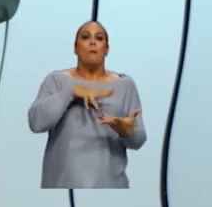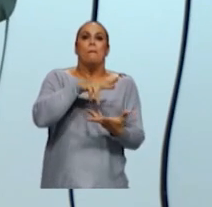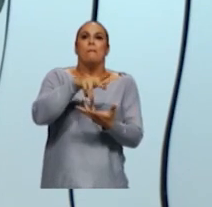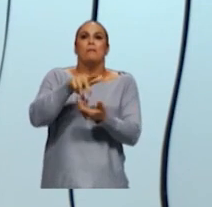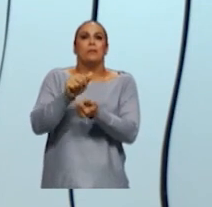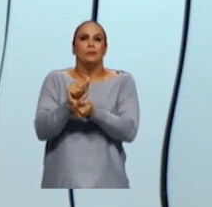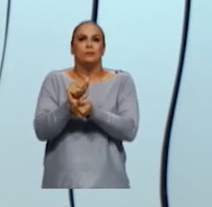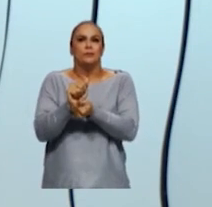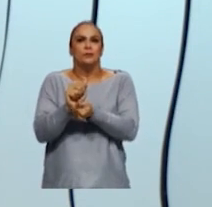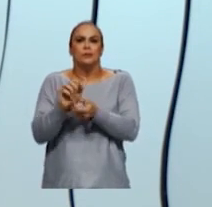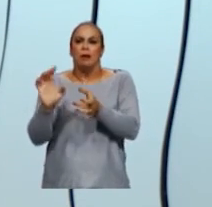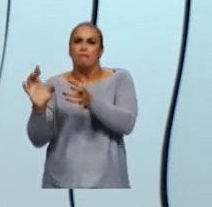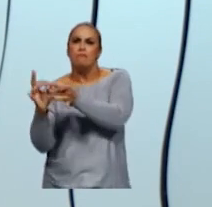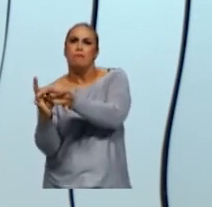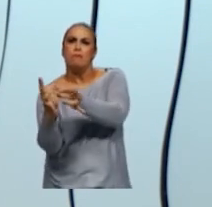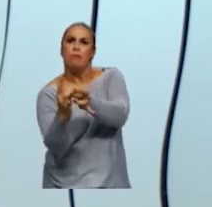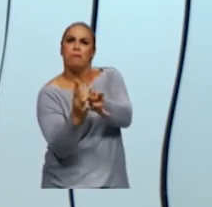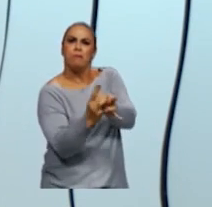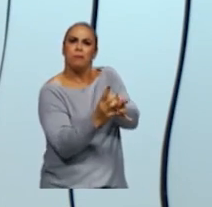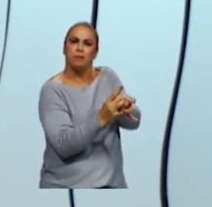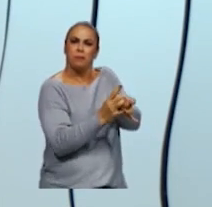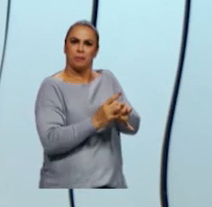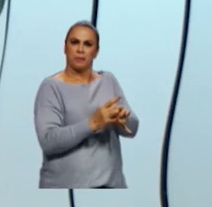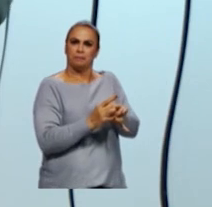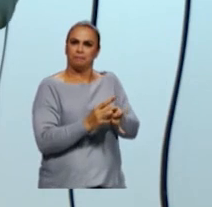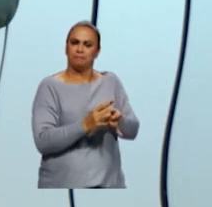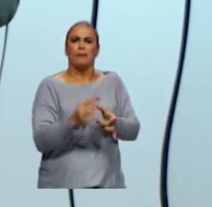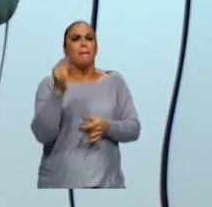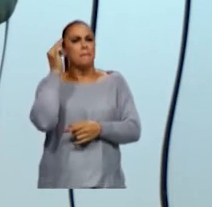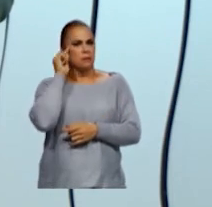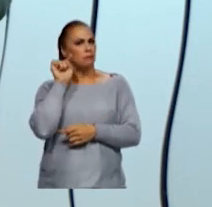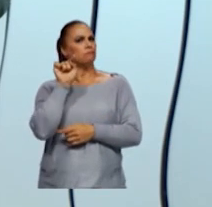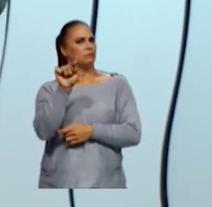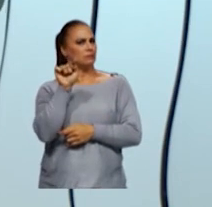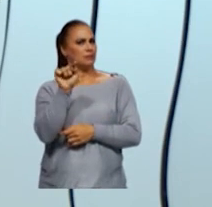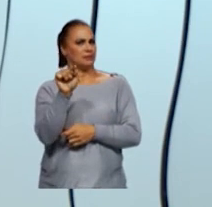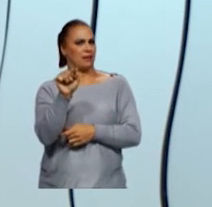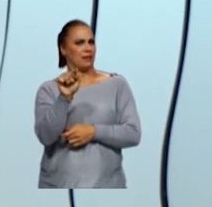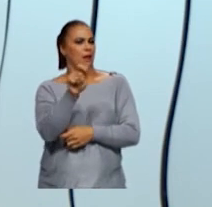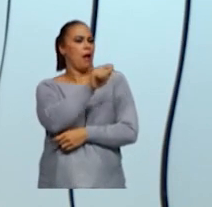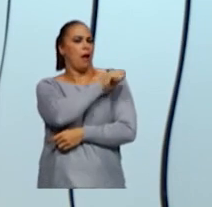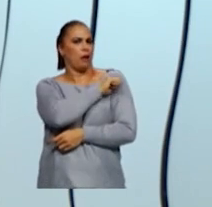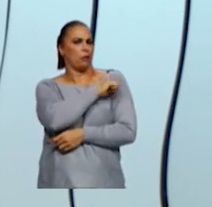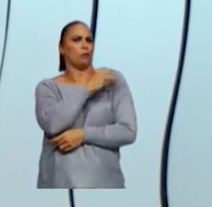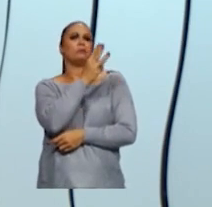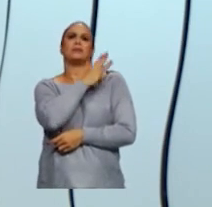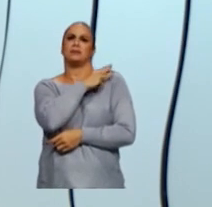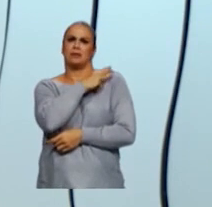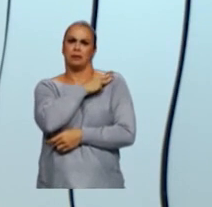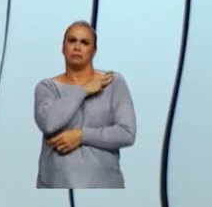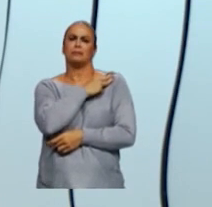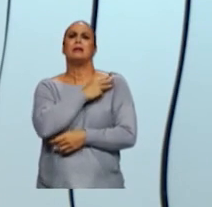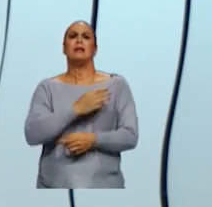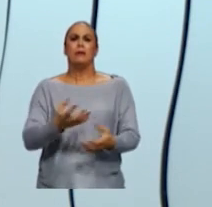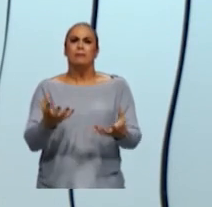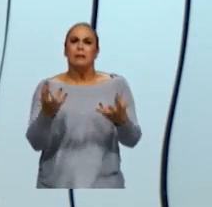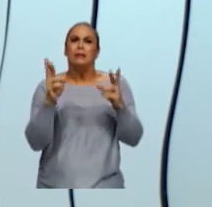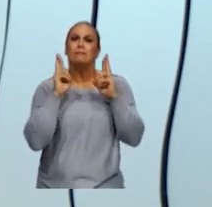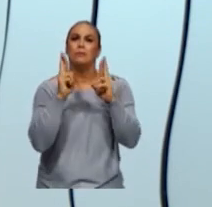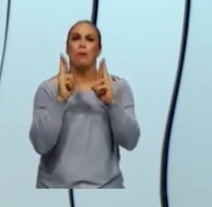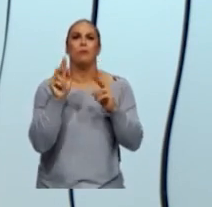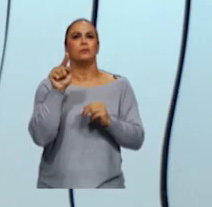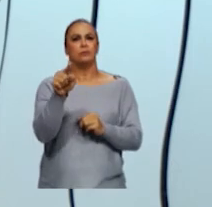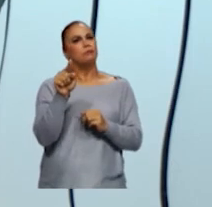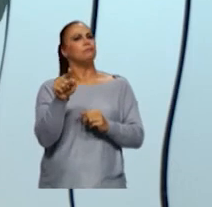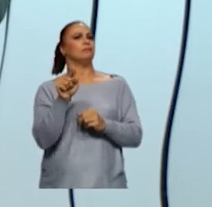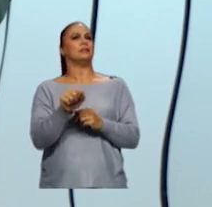que você é um estudante do terceiro ano, continuo torcendo por você, que você seja aprovado, não